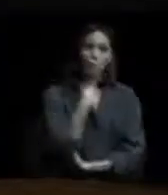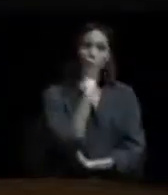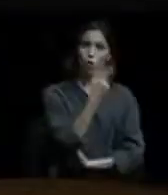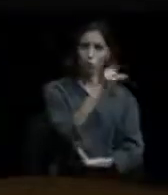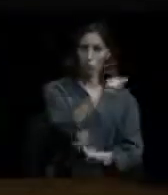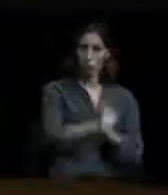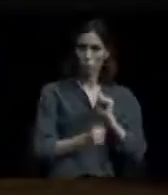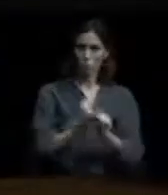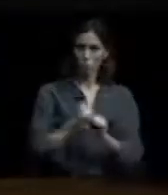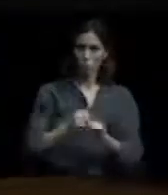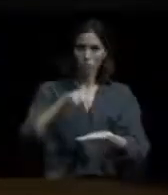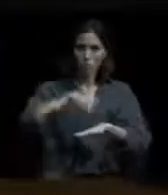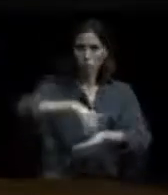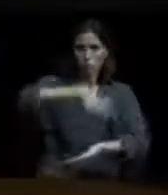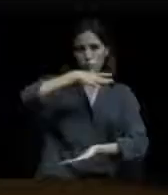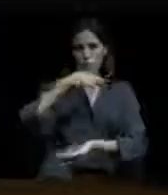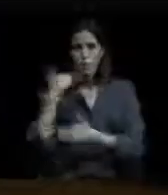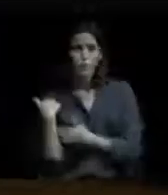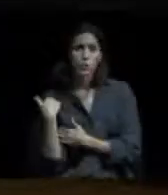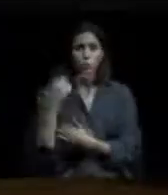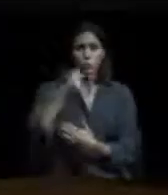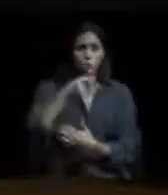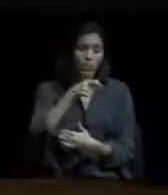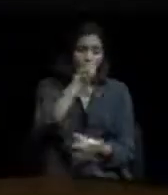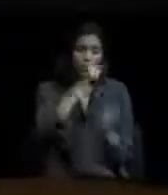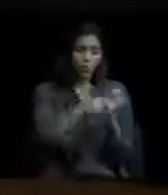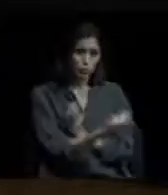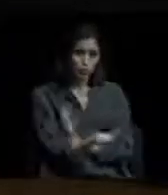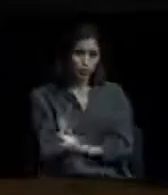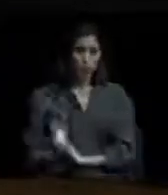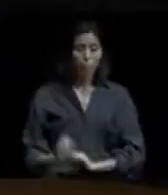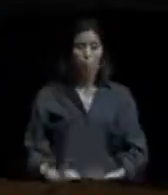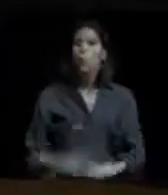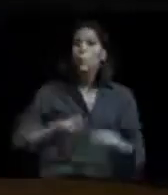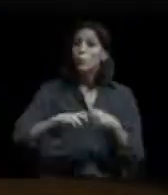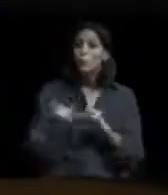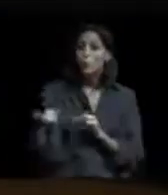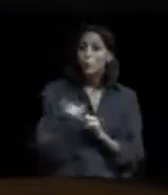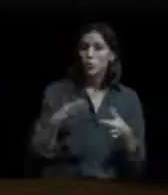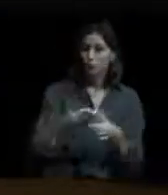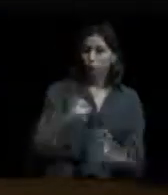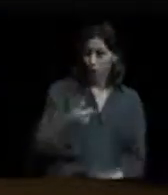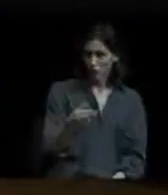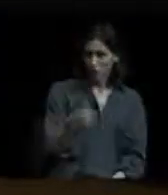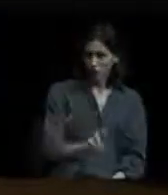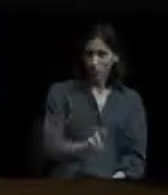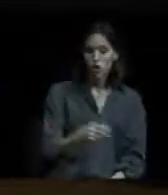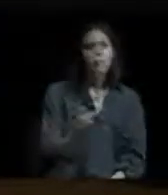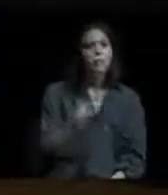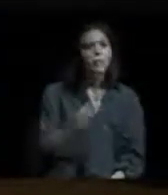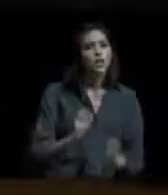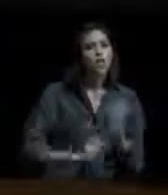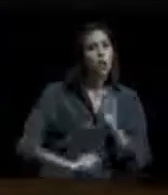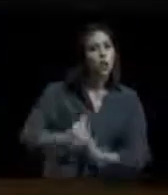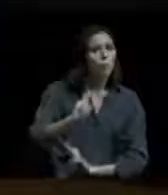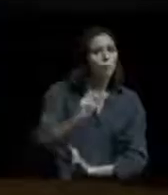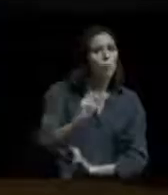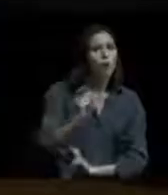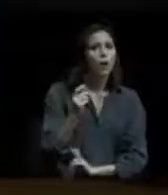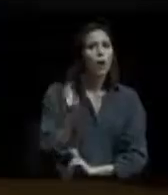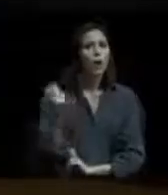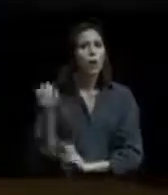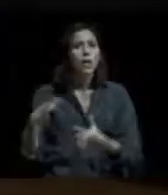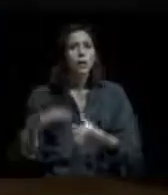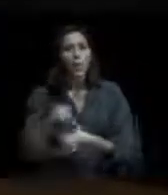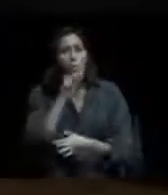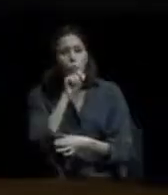e um papel institucional de responsabilidade perante os municípios. Um segundo problema com as taxas. O aumento das taxas aeroportuárias foi a